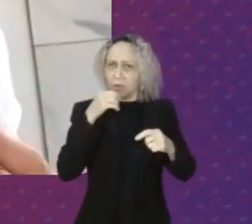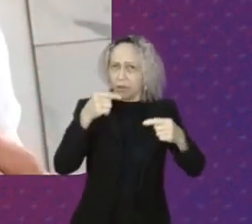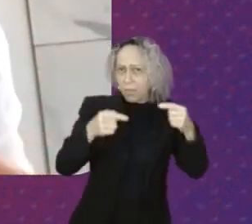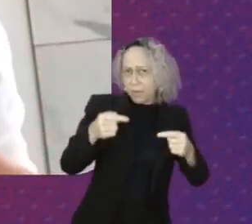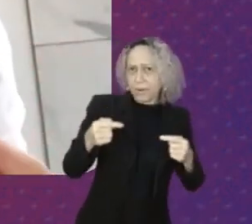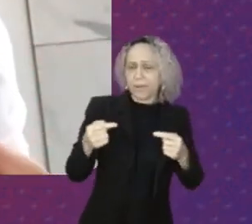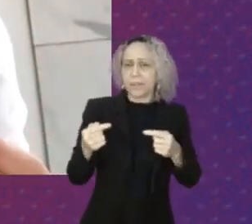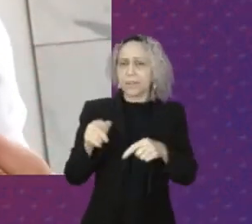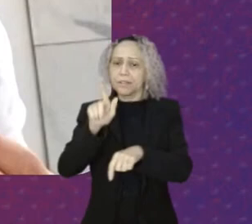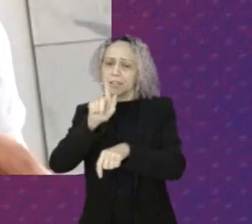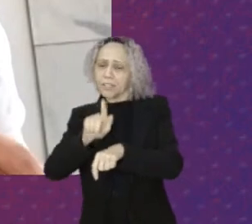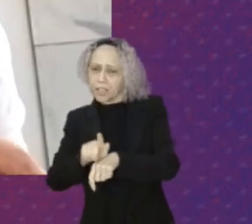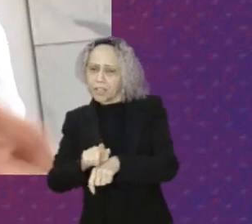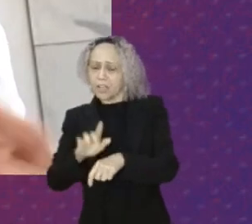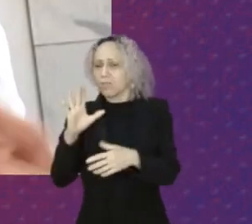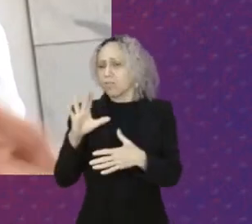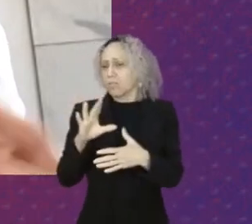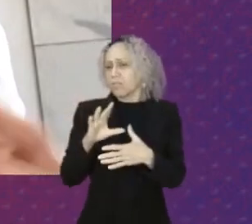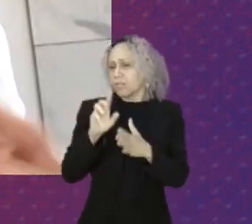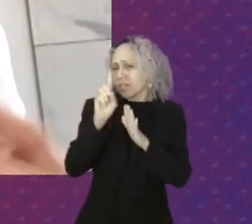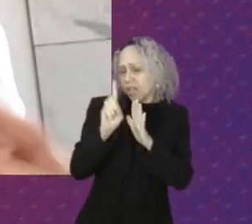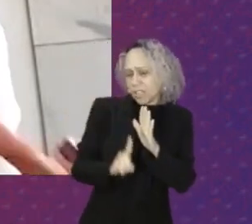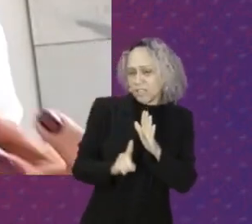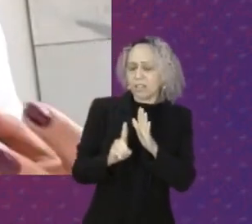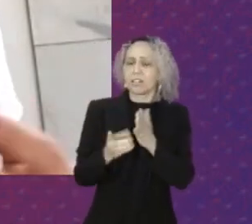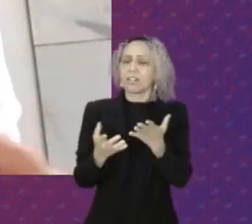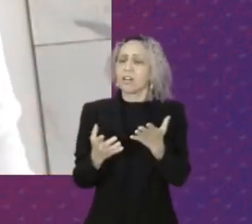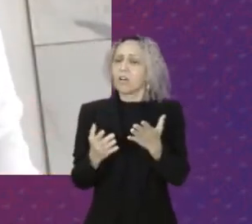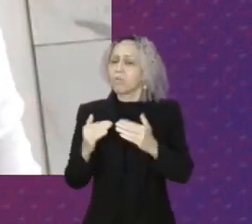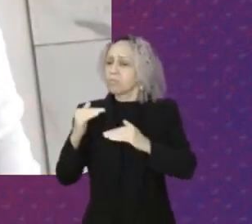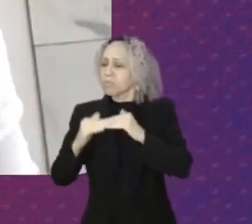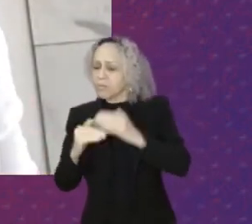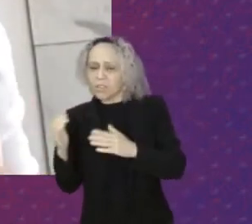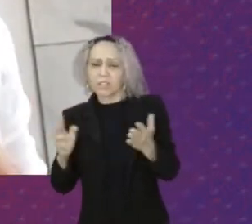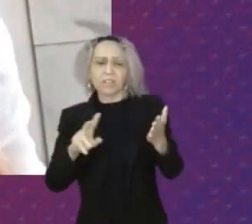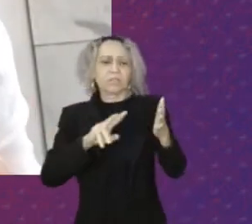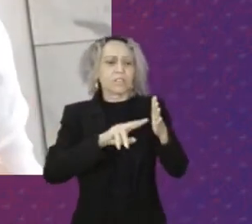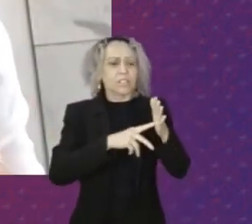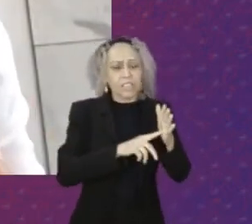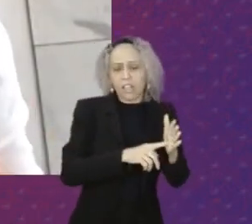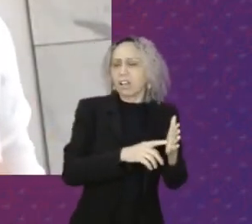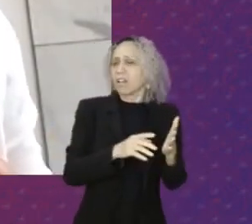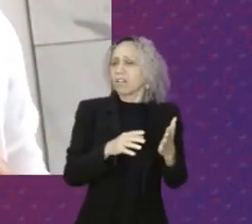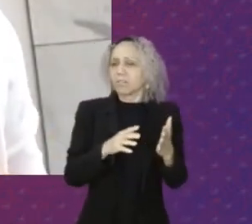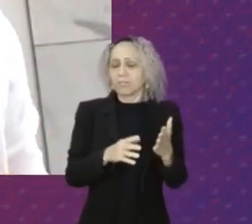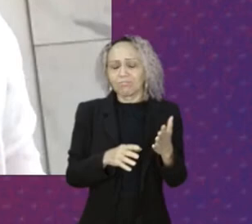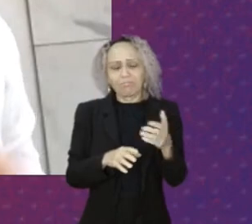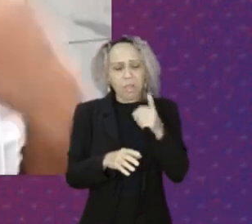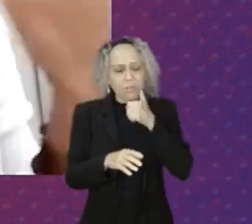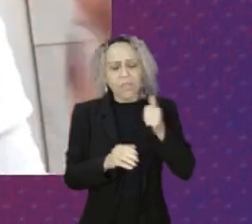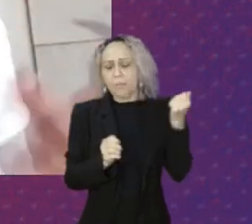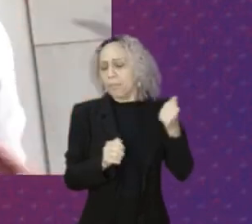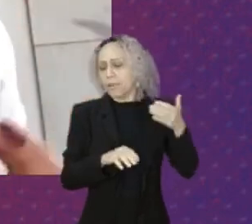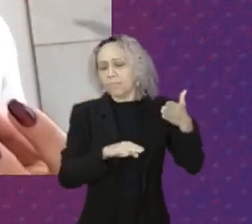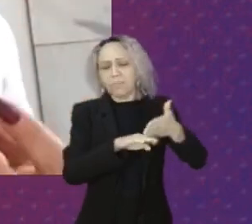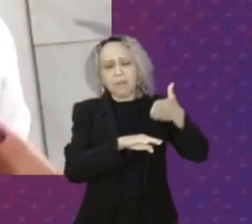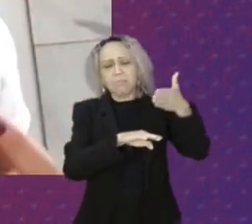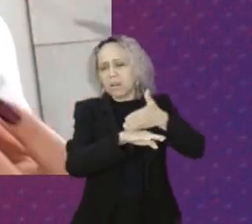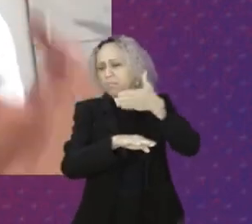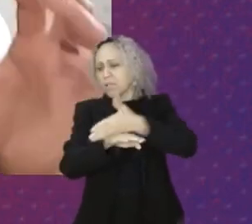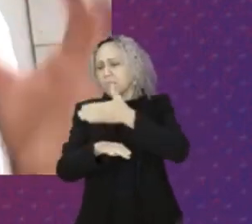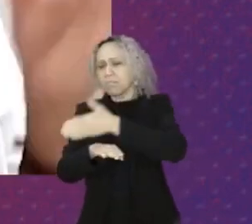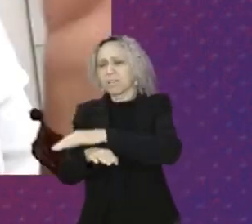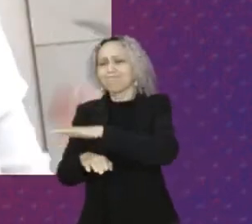sejam eles espaços de direção dos movimentos, dos sindicatos, das organizações de bairro, das